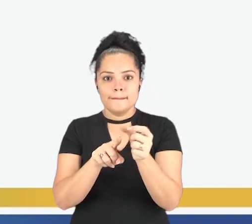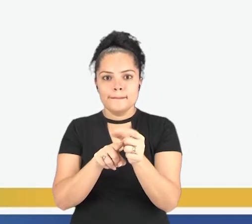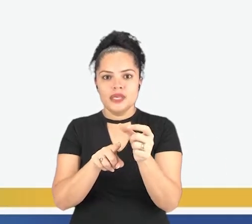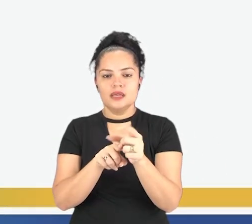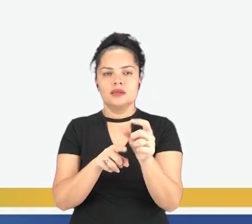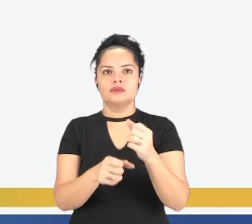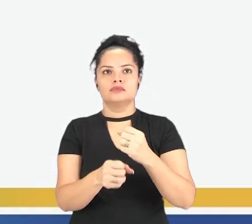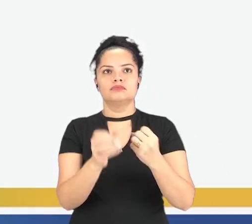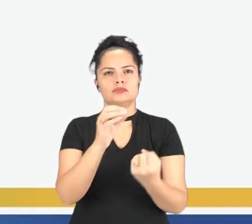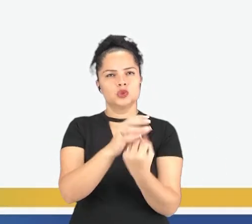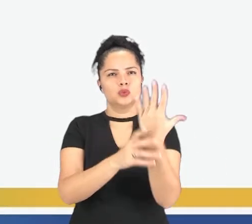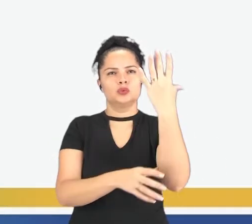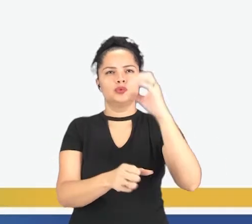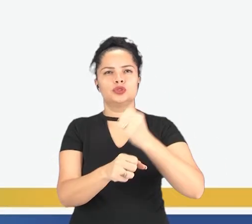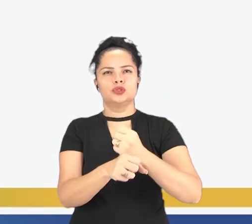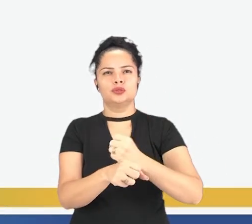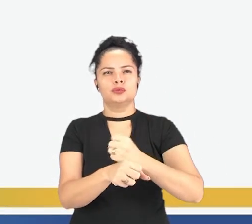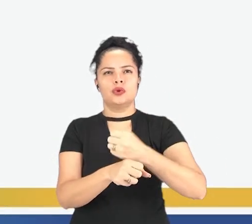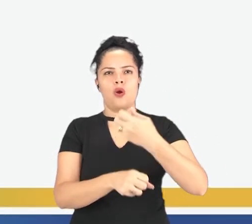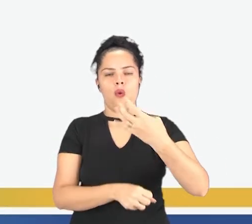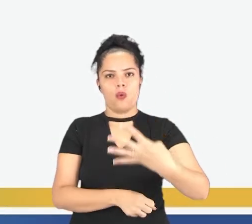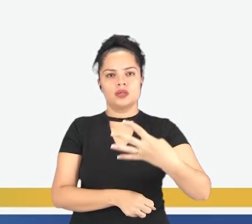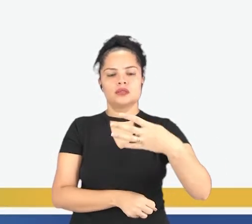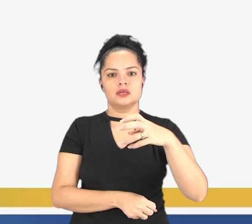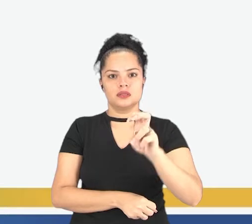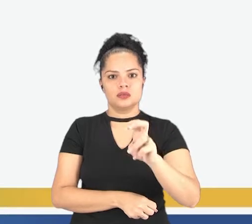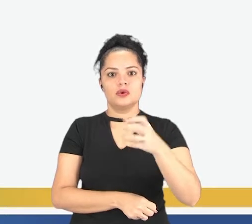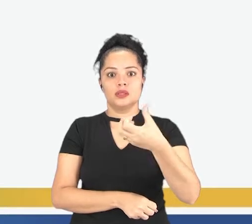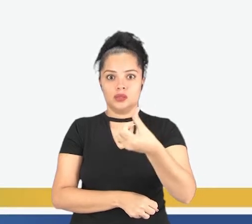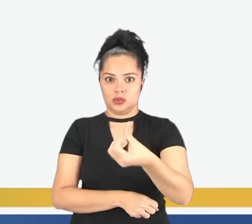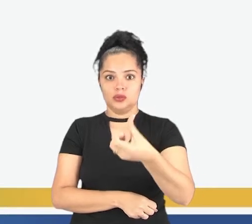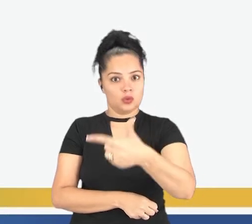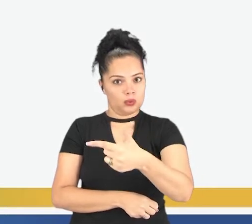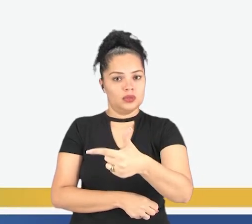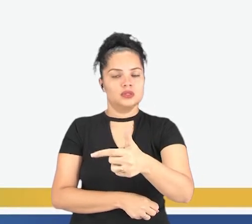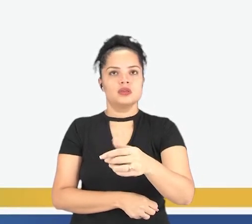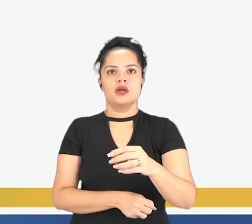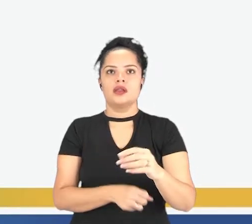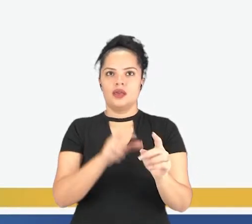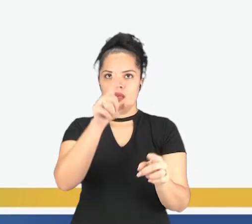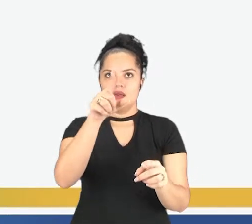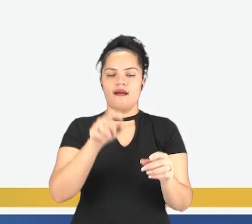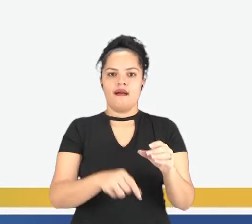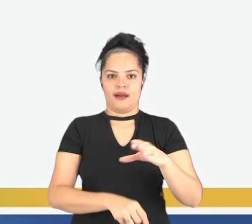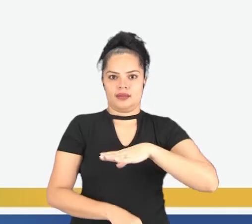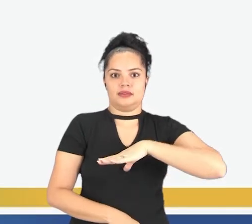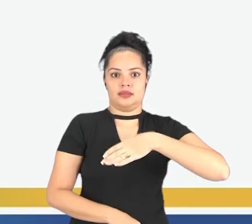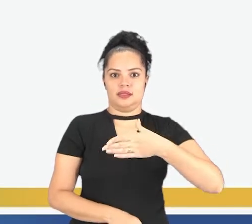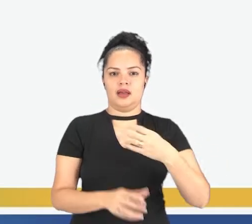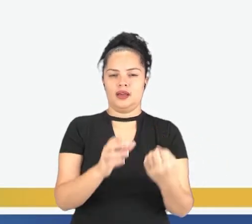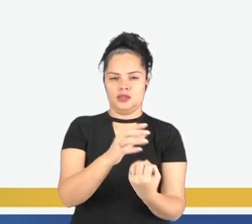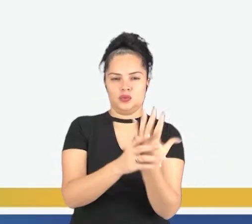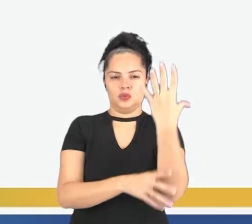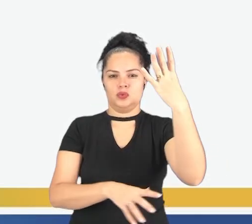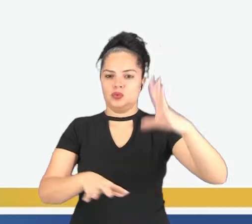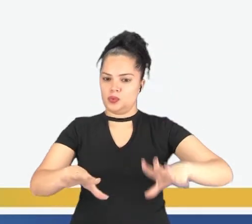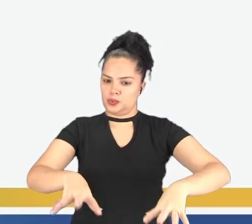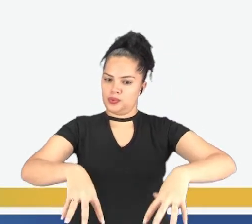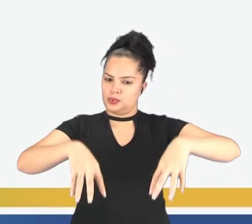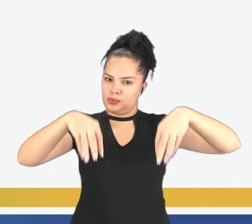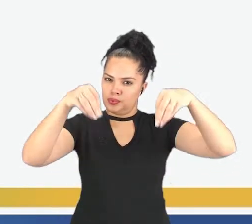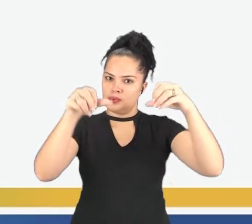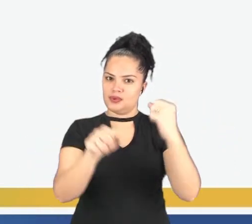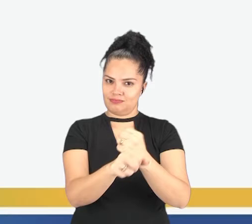Fundada no ano de 452, Chichén Itzá conheceu dias de glória no século X, quando foram construídos os castelos, o templo